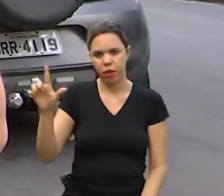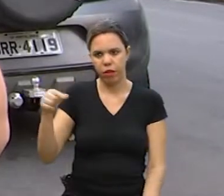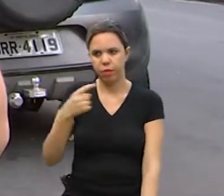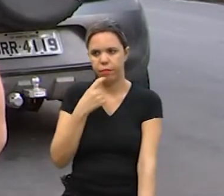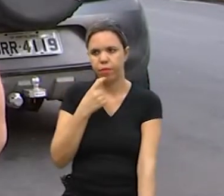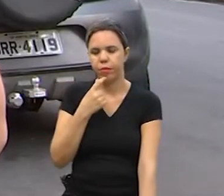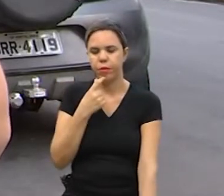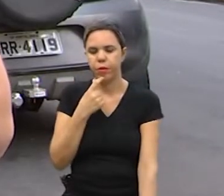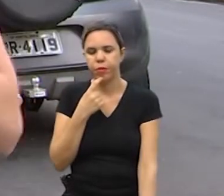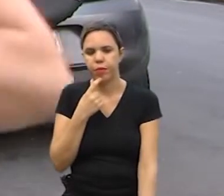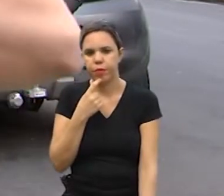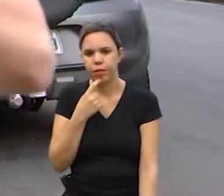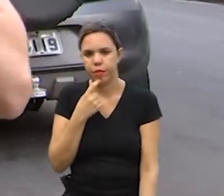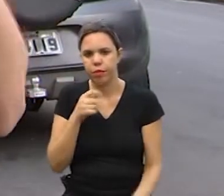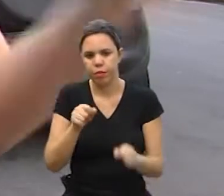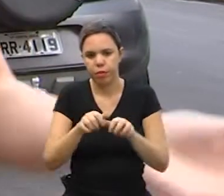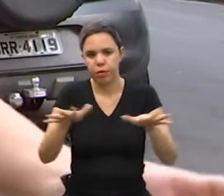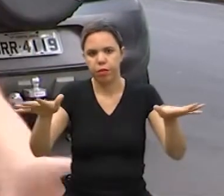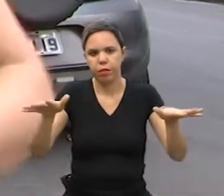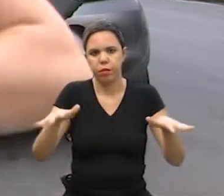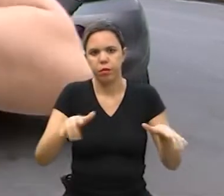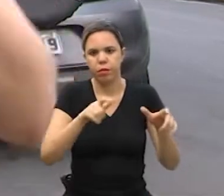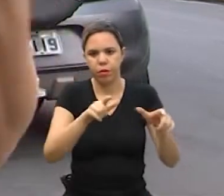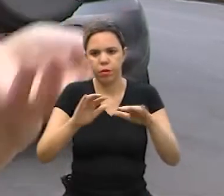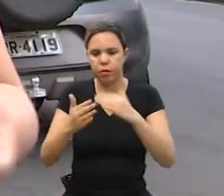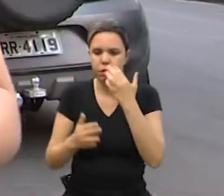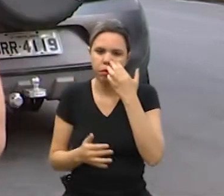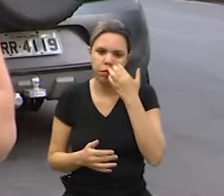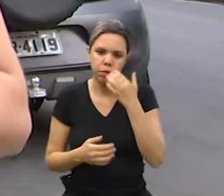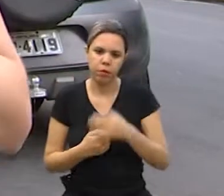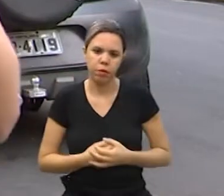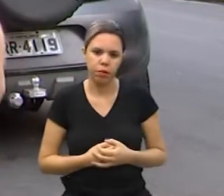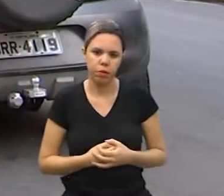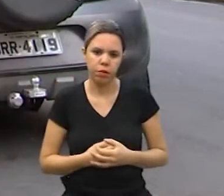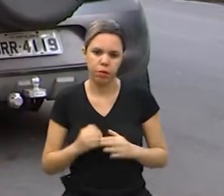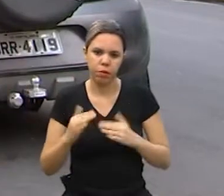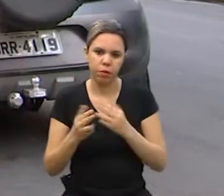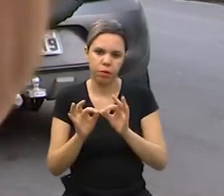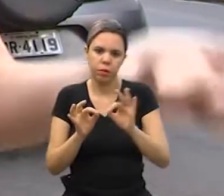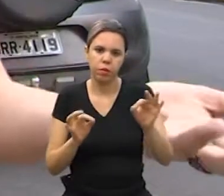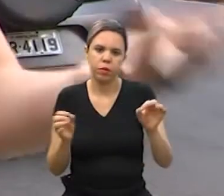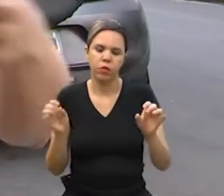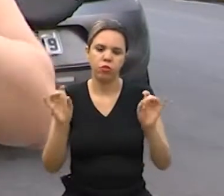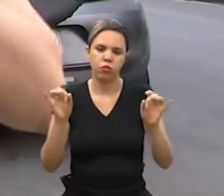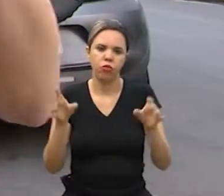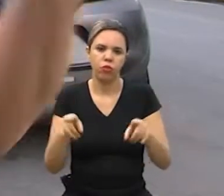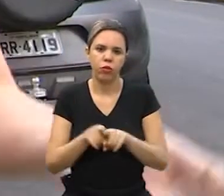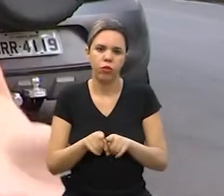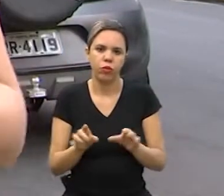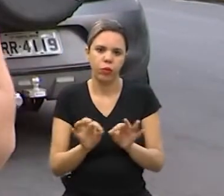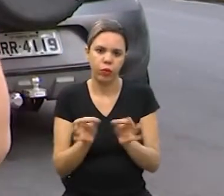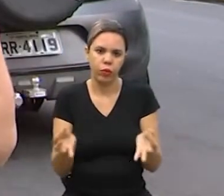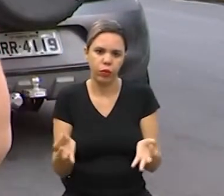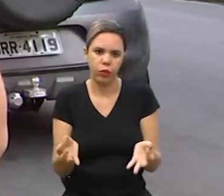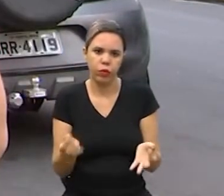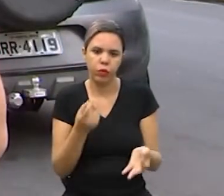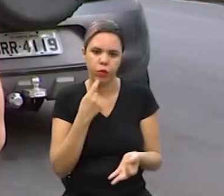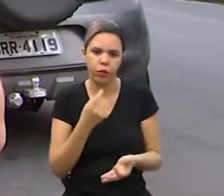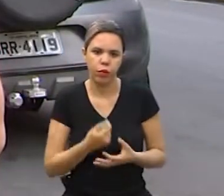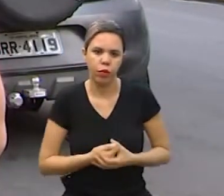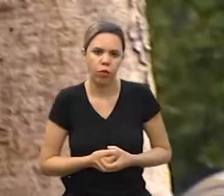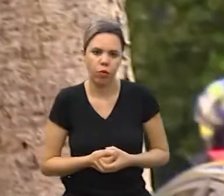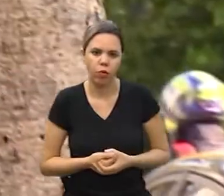CPFL aqui em Campinas. E isso espalhado por diversos bairros, entre bairros mais nobres e bairros mais simples